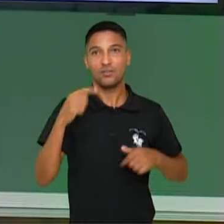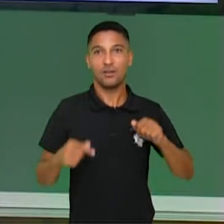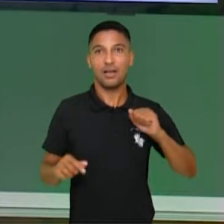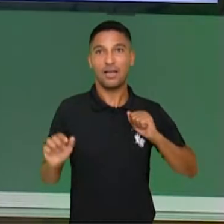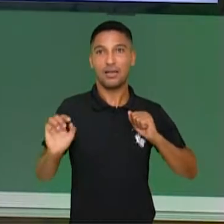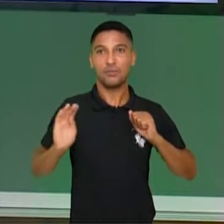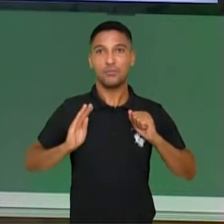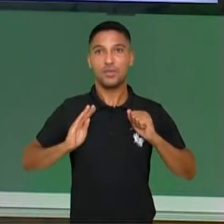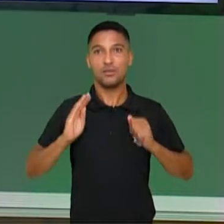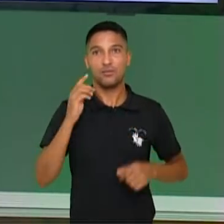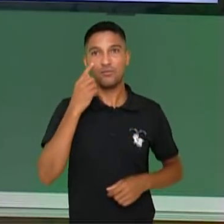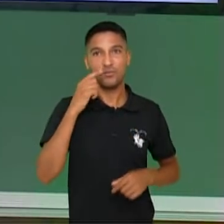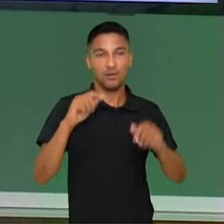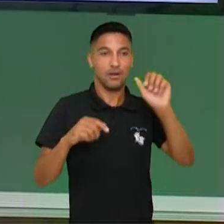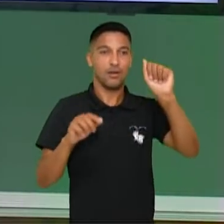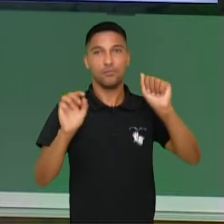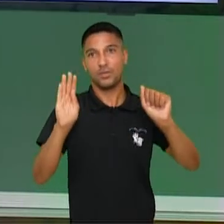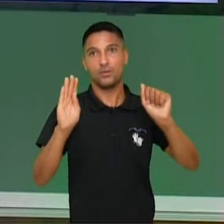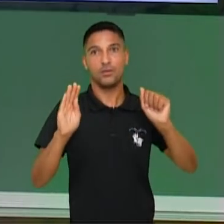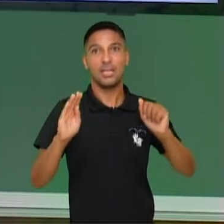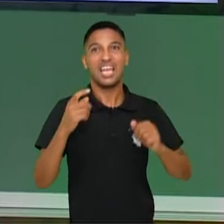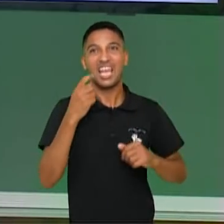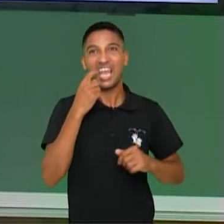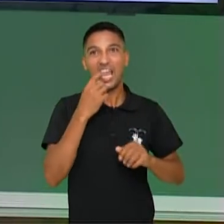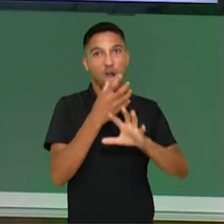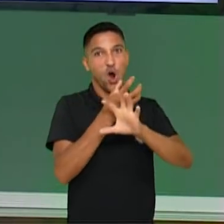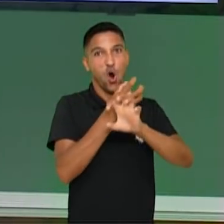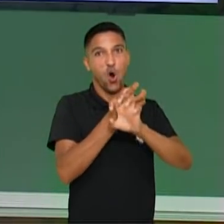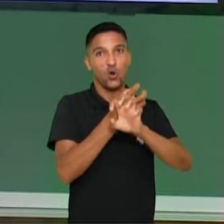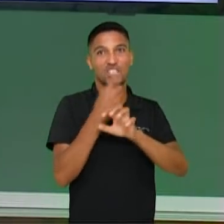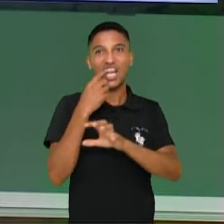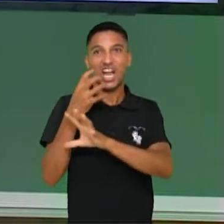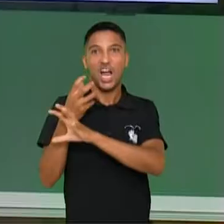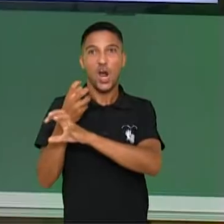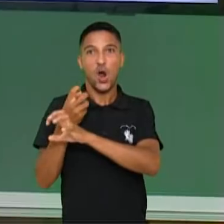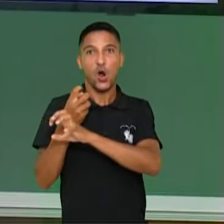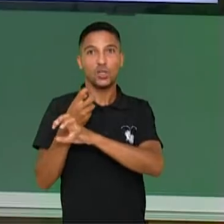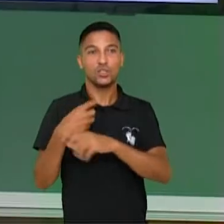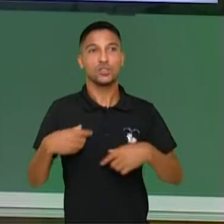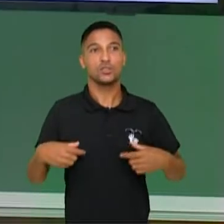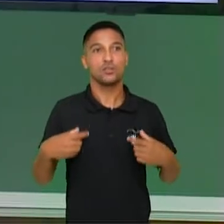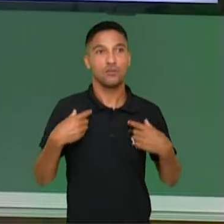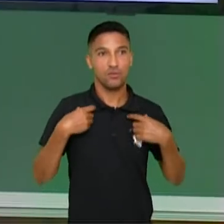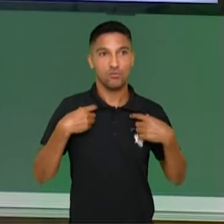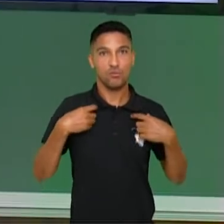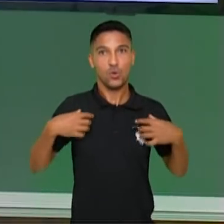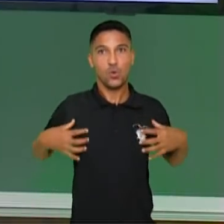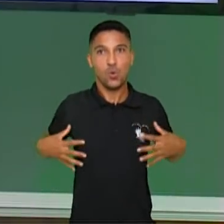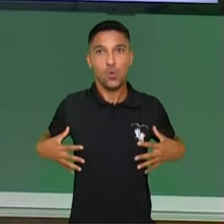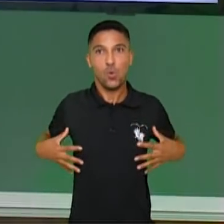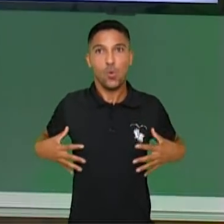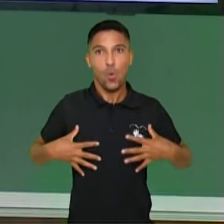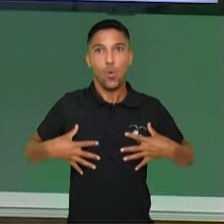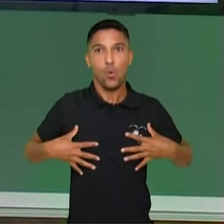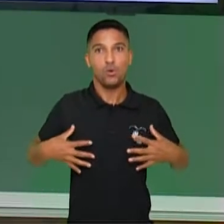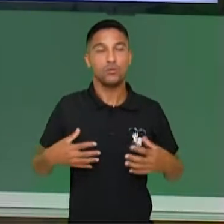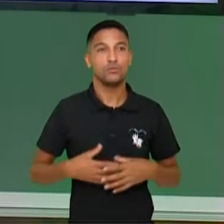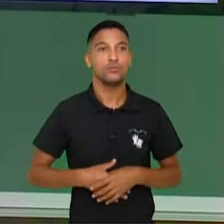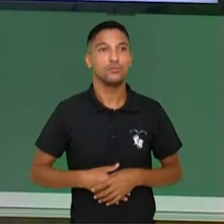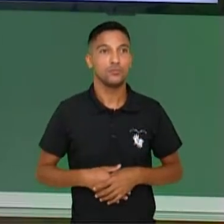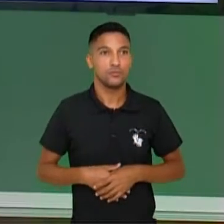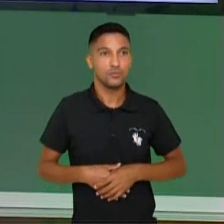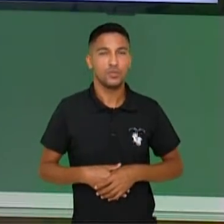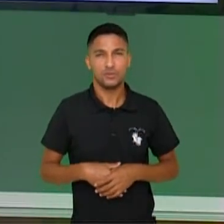está marcando ossos A e ossos com a letra B. Você aprendeu como ler